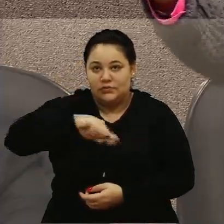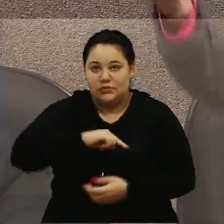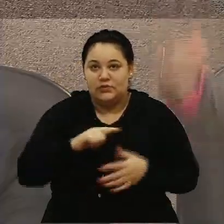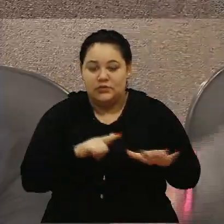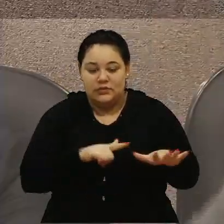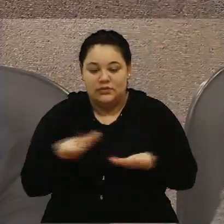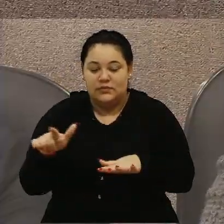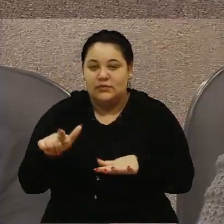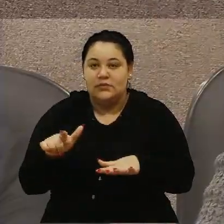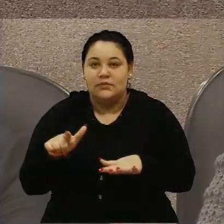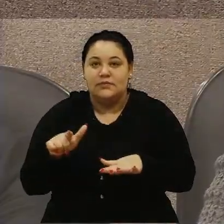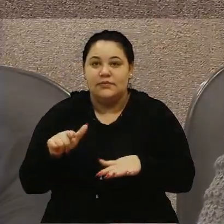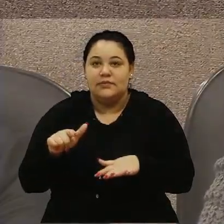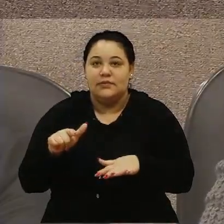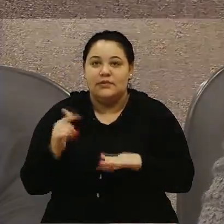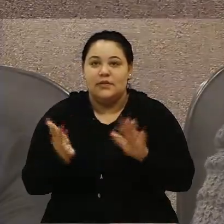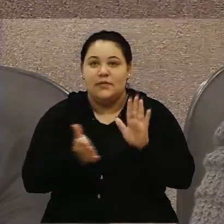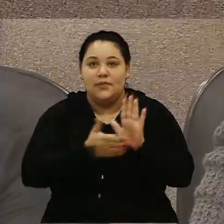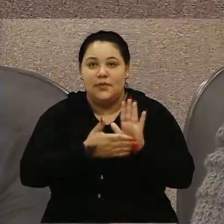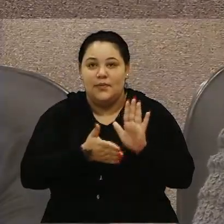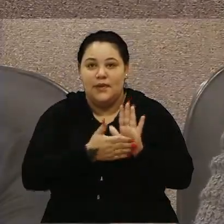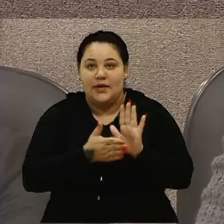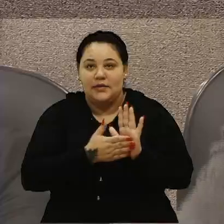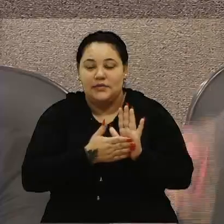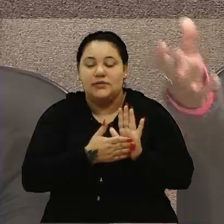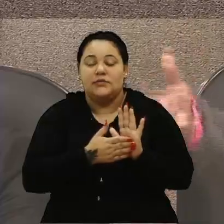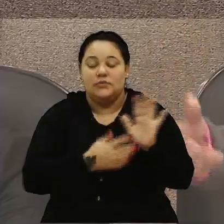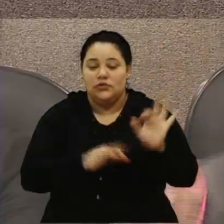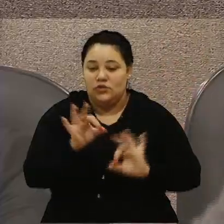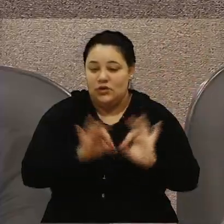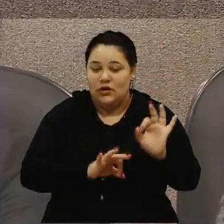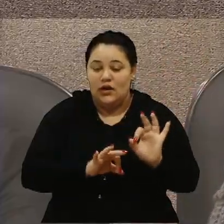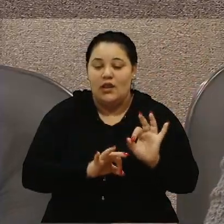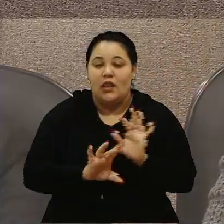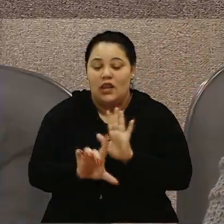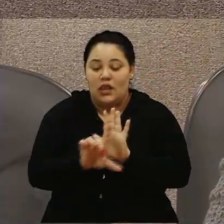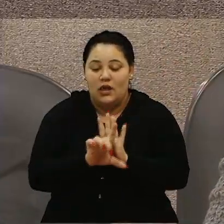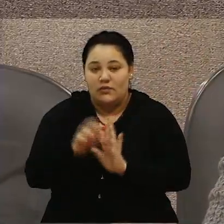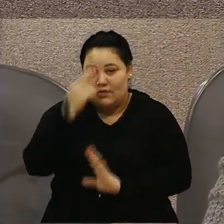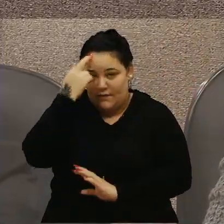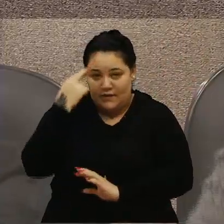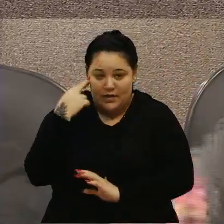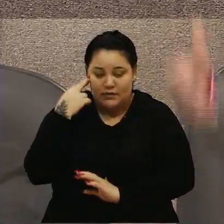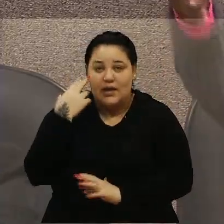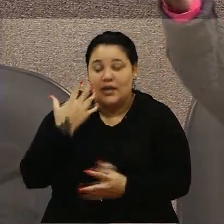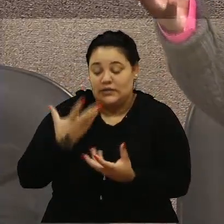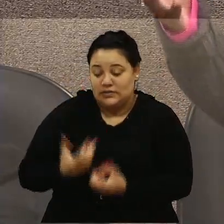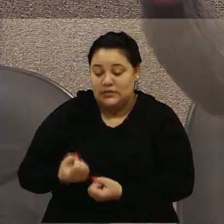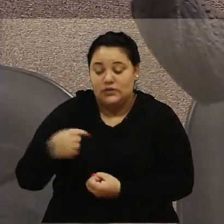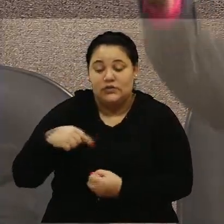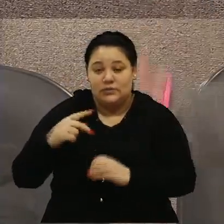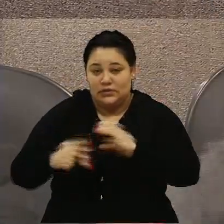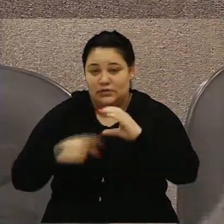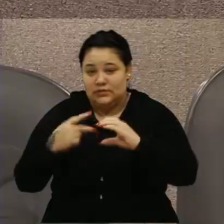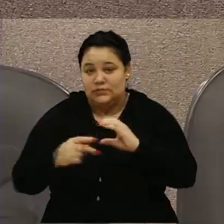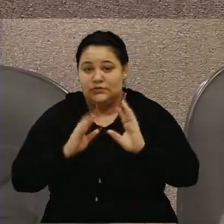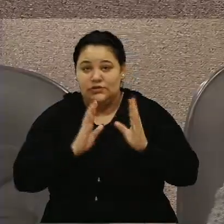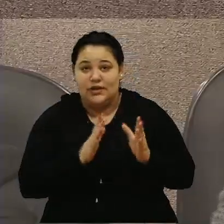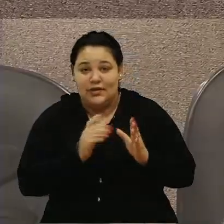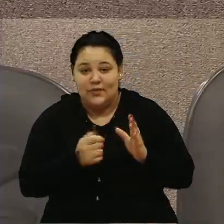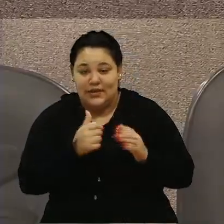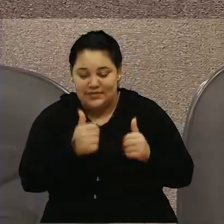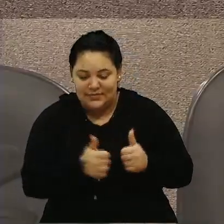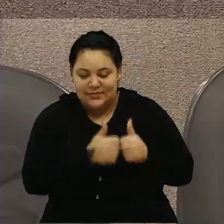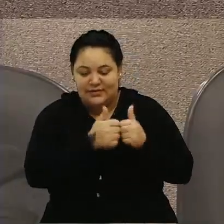Escoteira por essa proposta, né? Esse projeto de lei do vereador Rafael, referendado por essa casa, e estamos já pertinho do